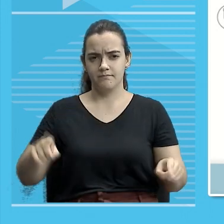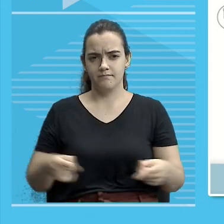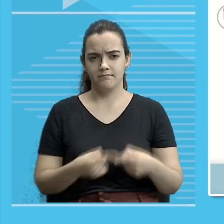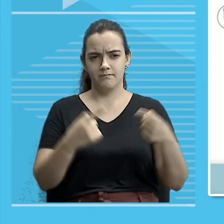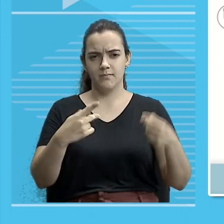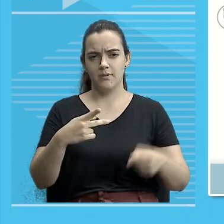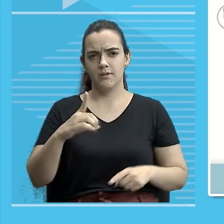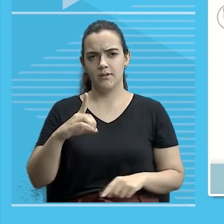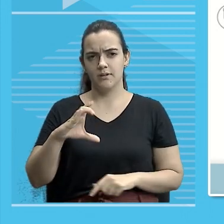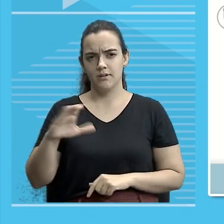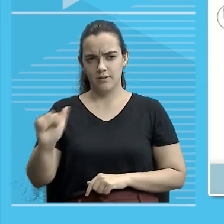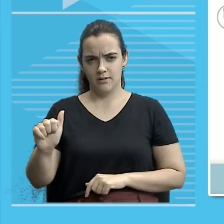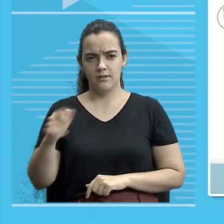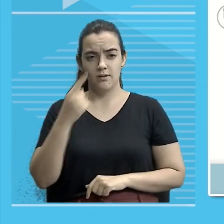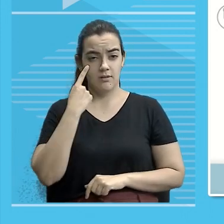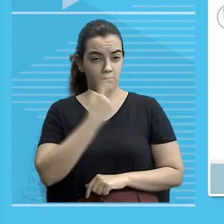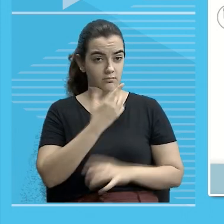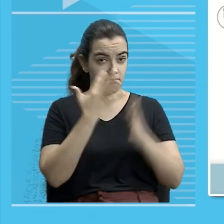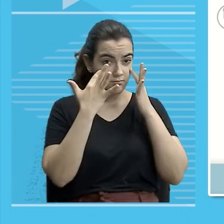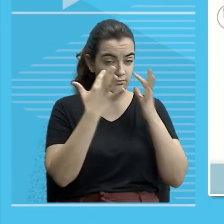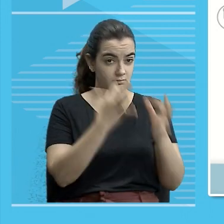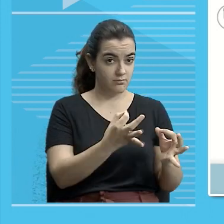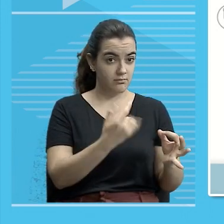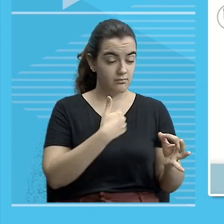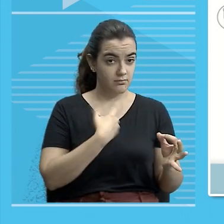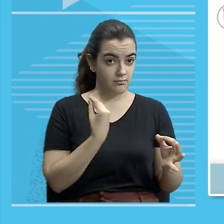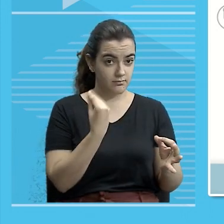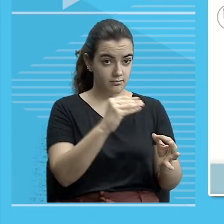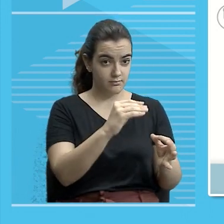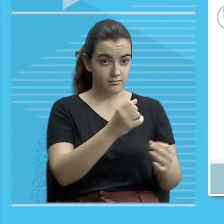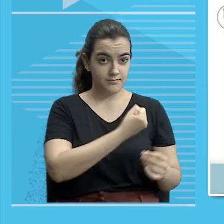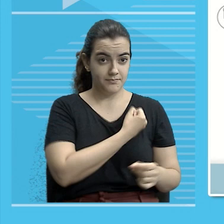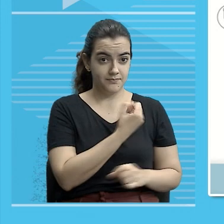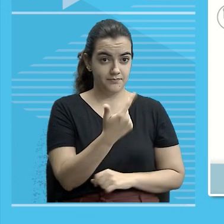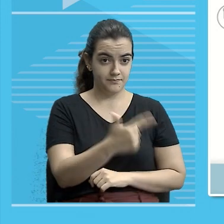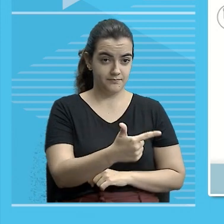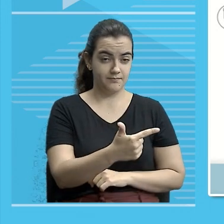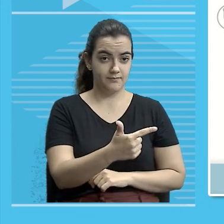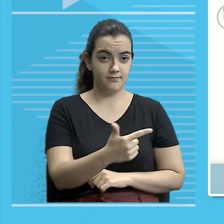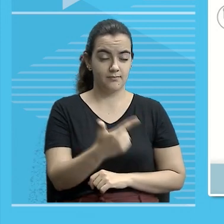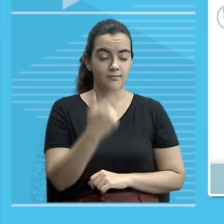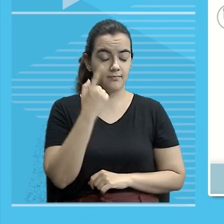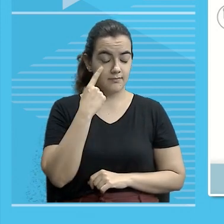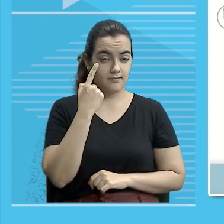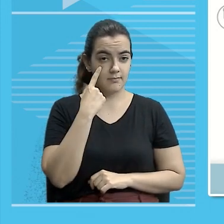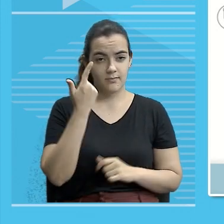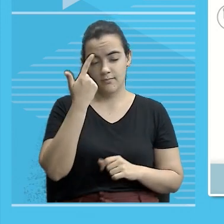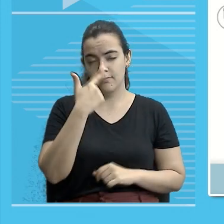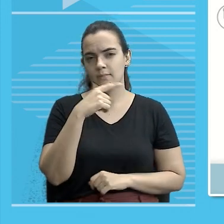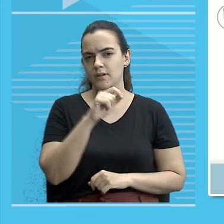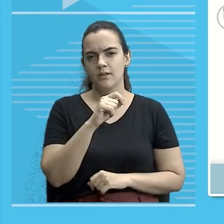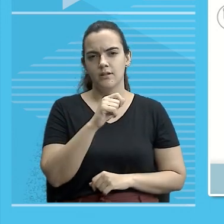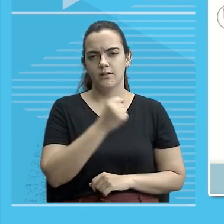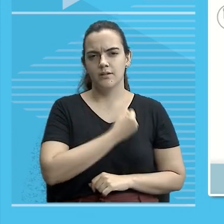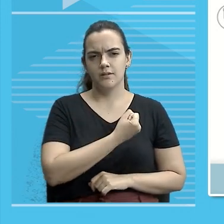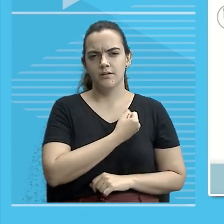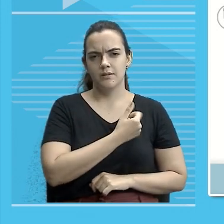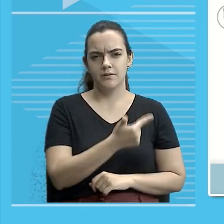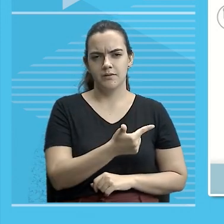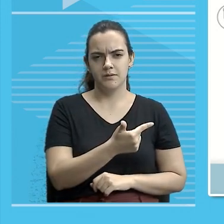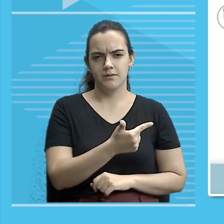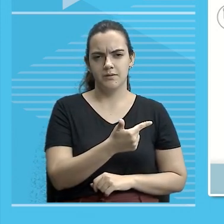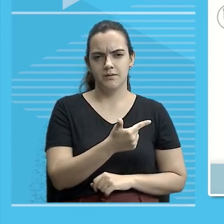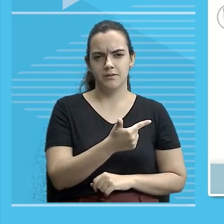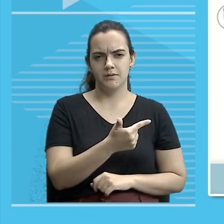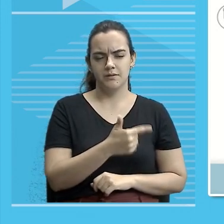atenção eu coloquei o número 2 aqui ó vamos ver quem tem o número dois número dois